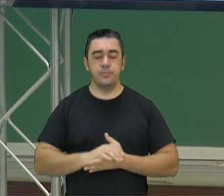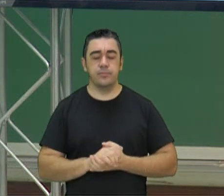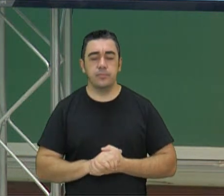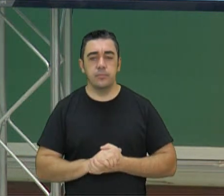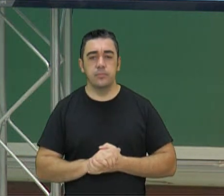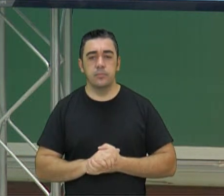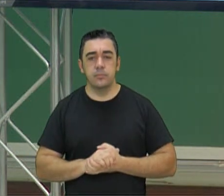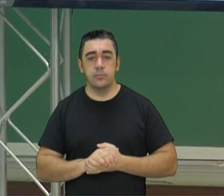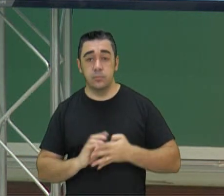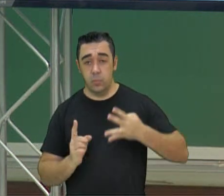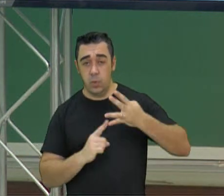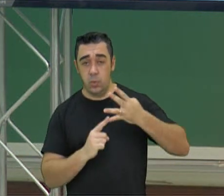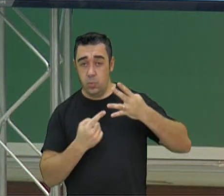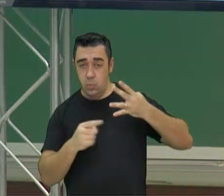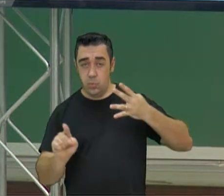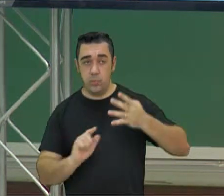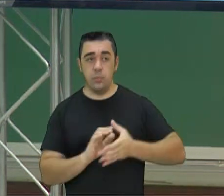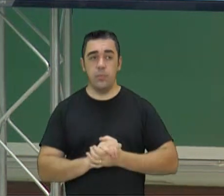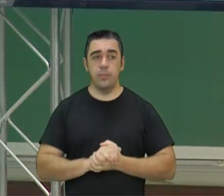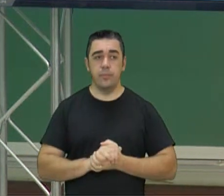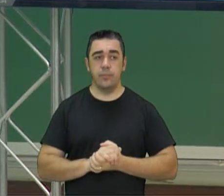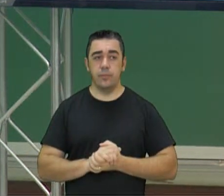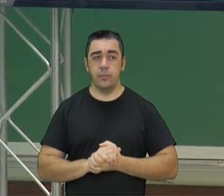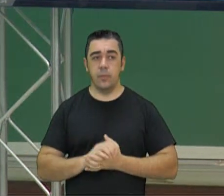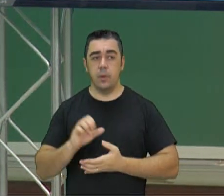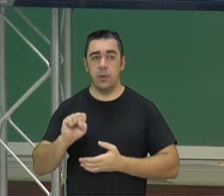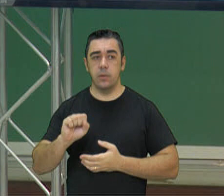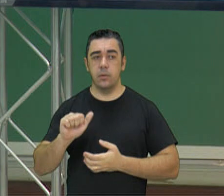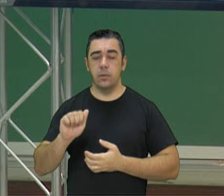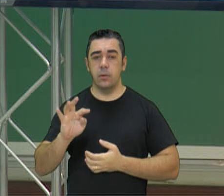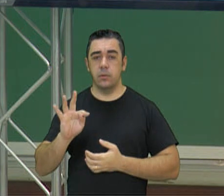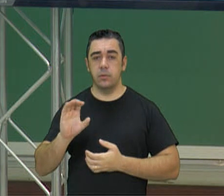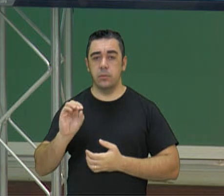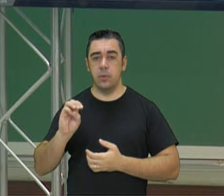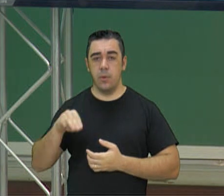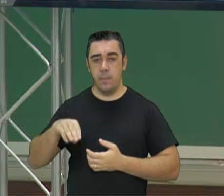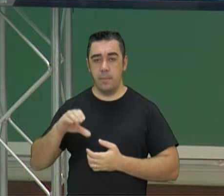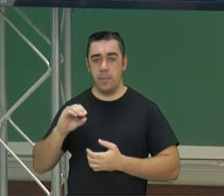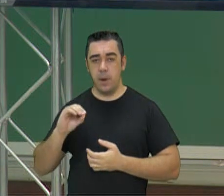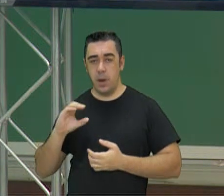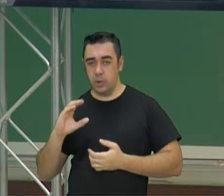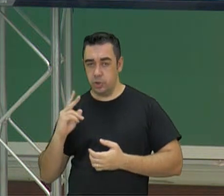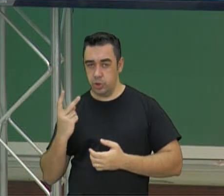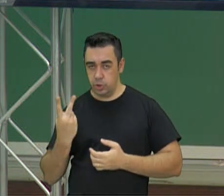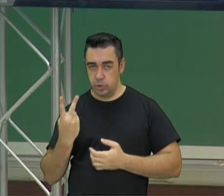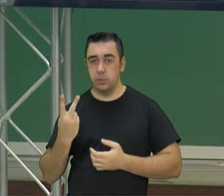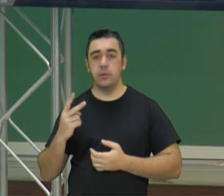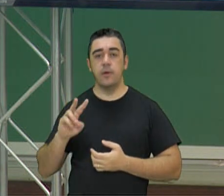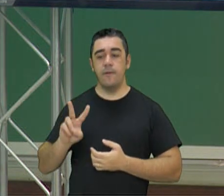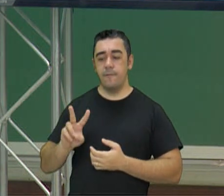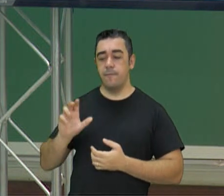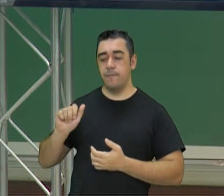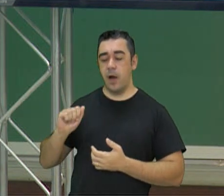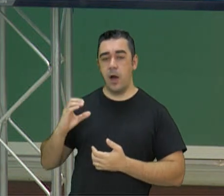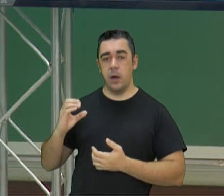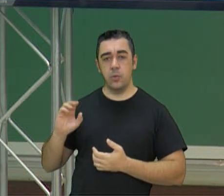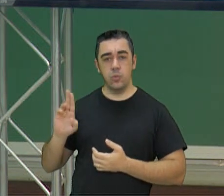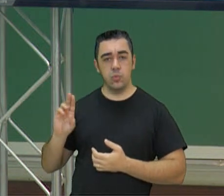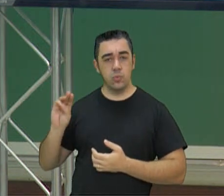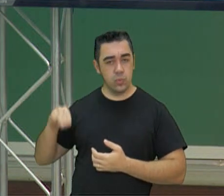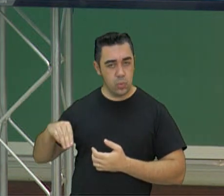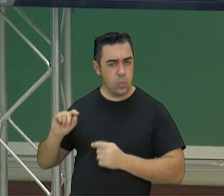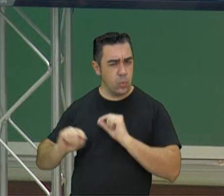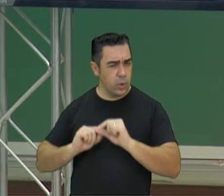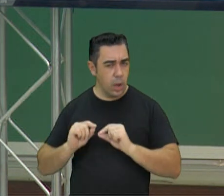postural também. E o último tipo de respiração é o stomach vacuum. O que é esse estilo de respiração? É